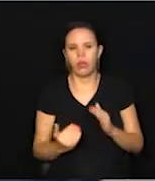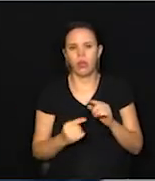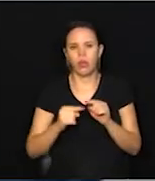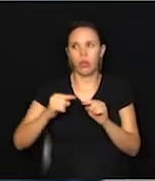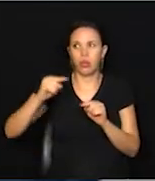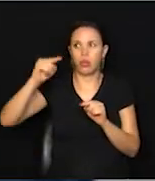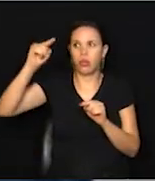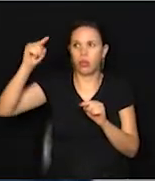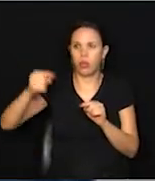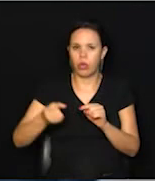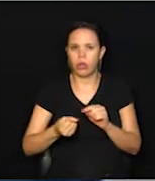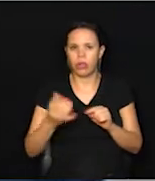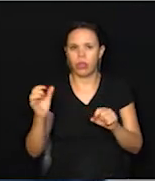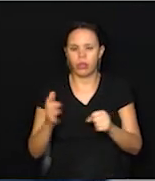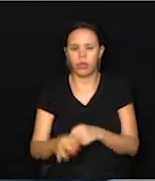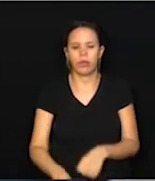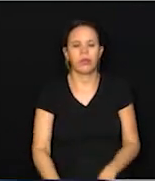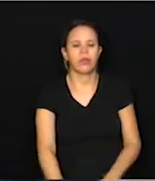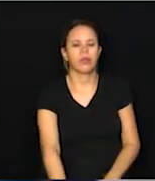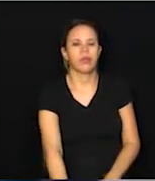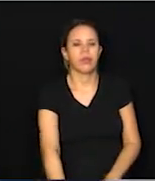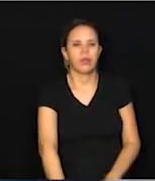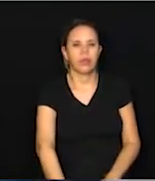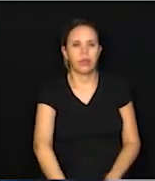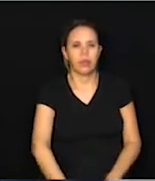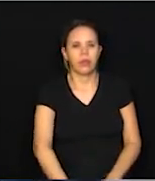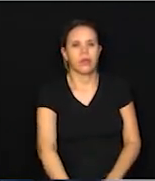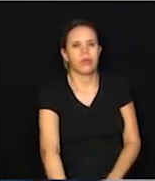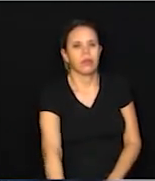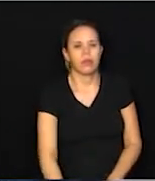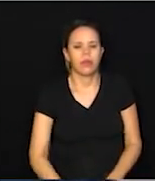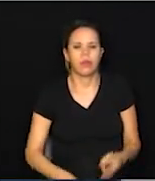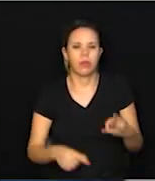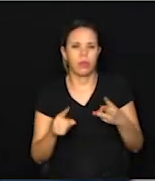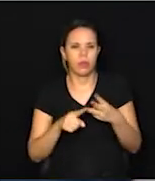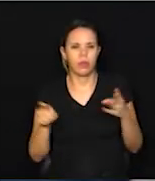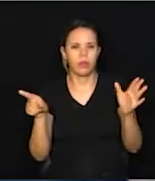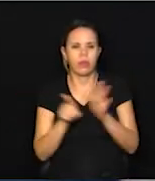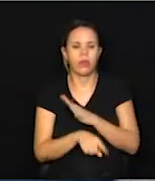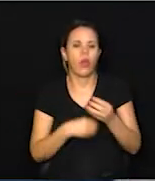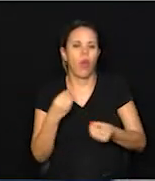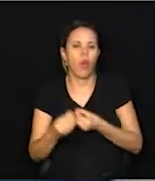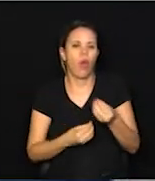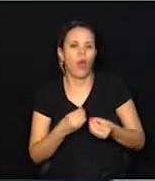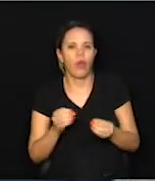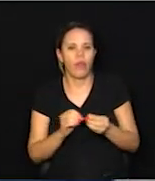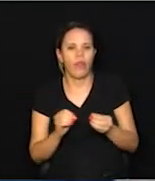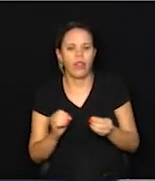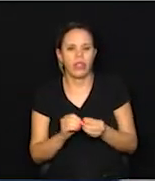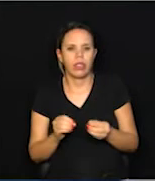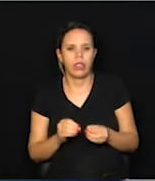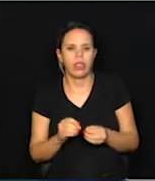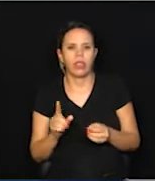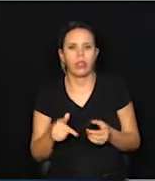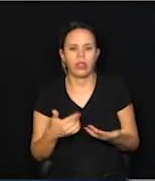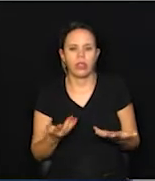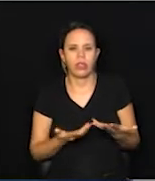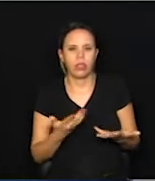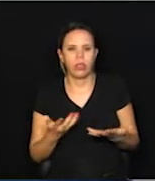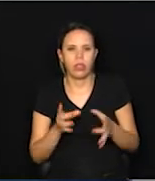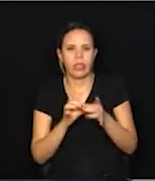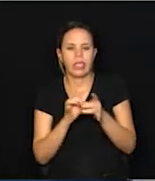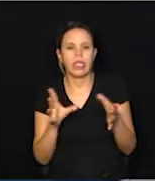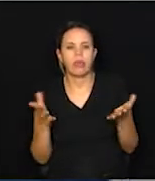onda. E aí entra a terceira pergunta: como que nós vamos nos conduzir nisso daqui? Como